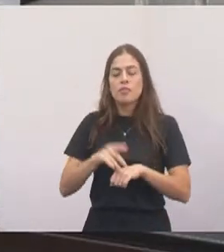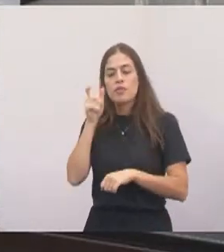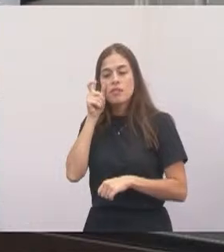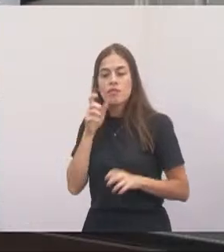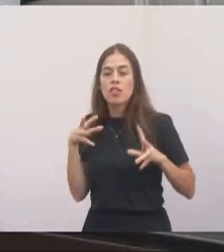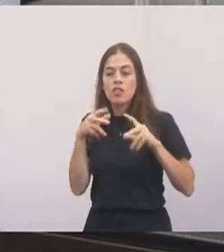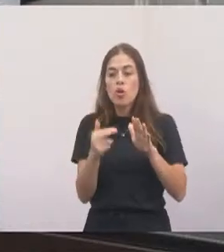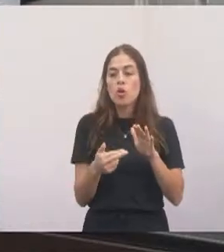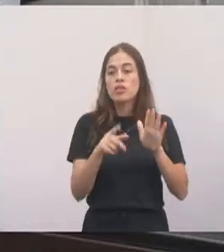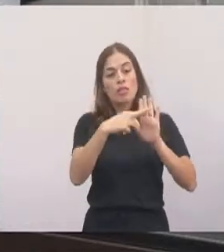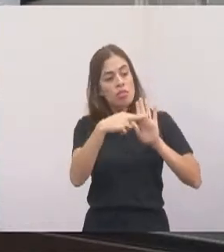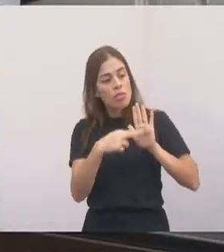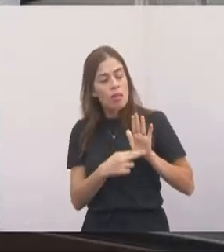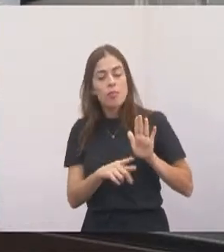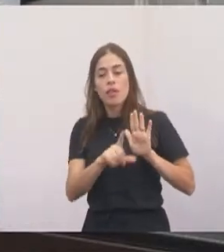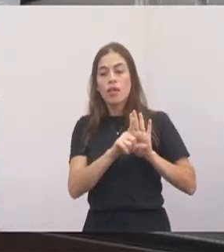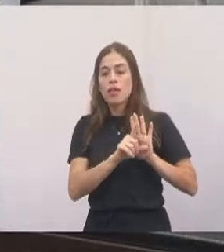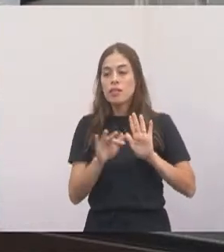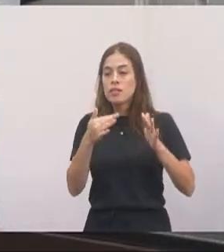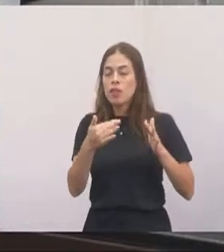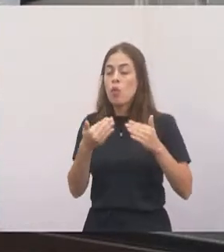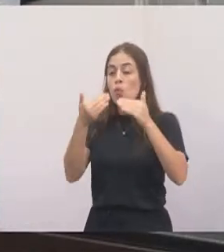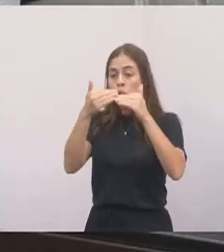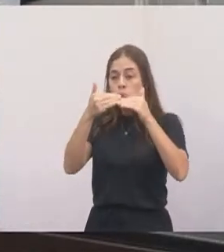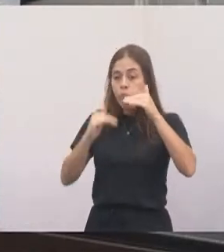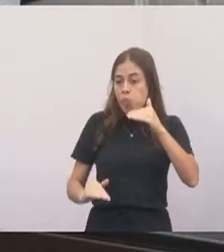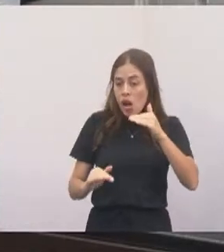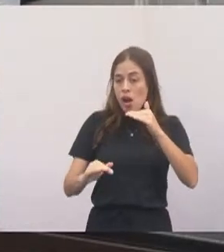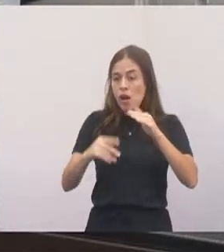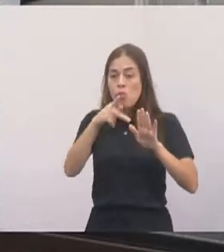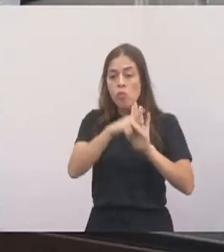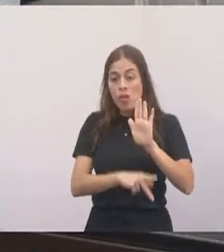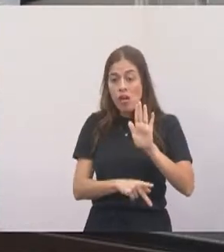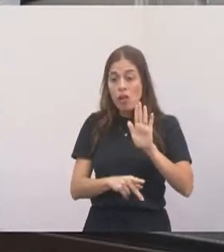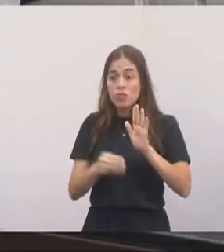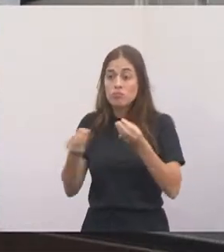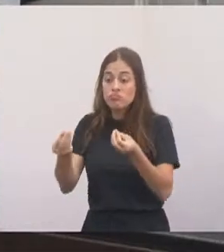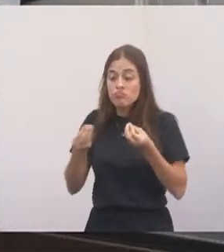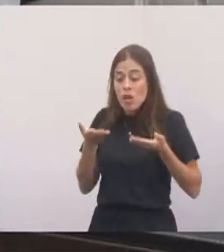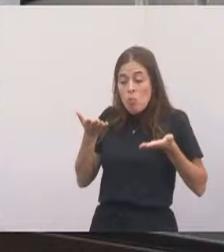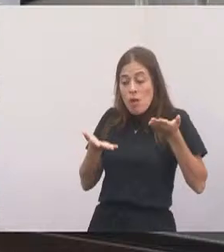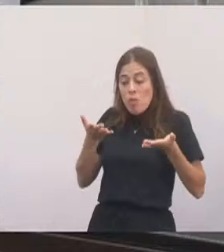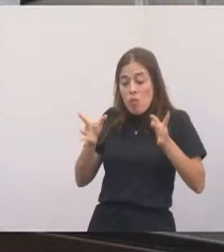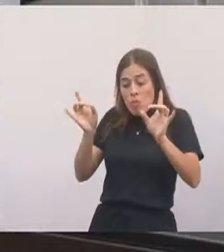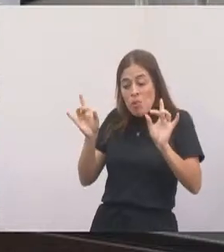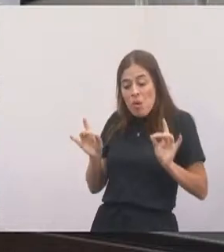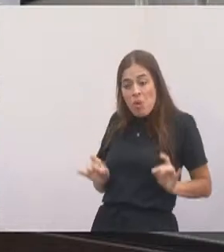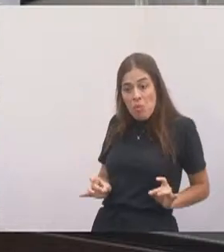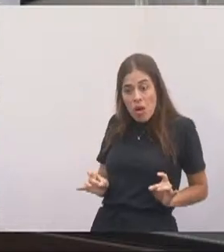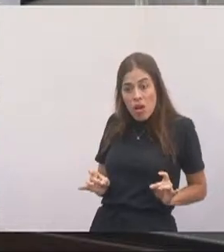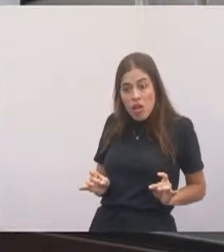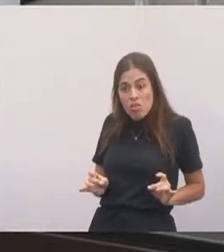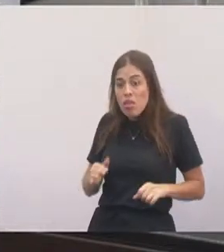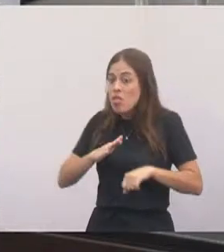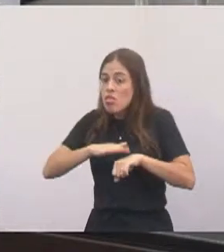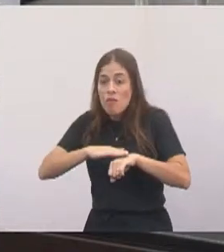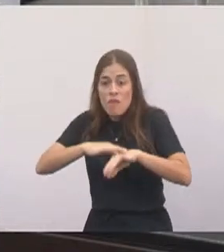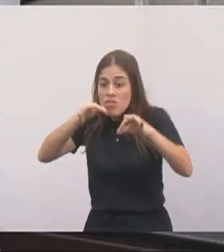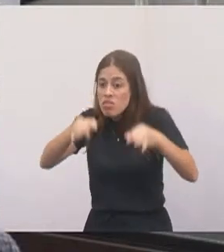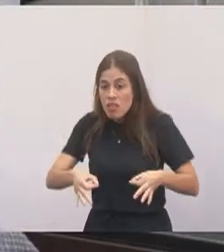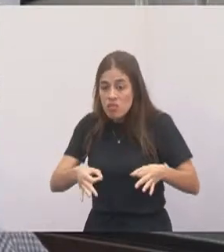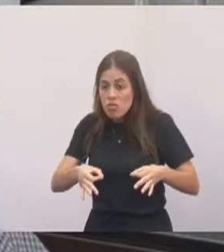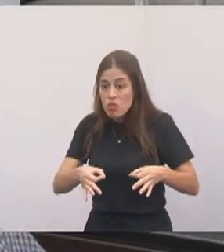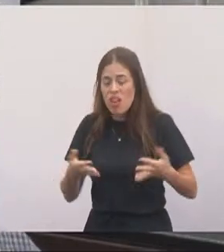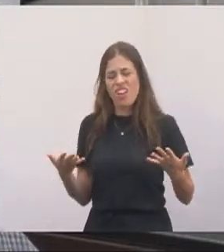regimento. Então, houve um descumprimento no projeto que não manda um balancete detalhado, não faz o dever de